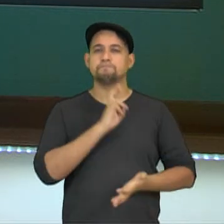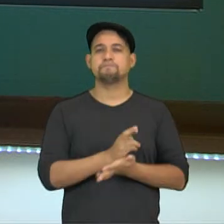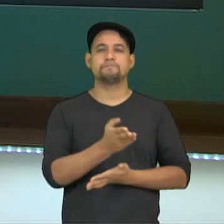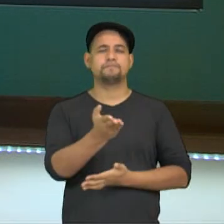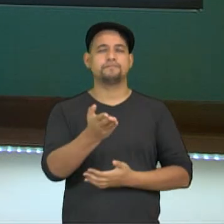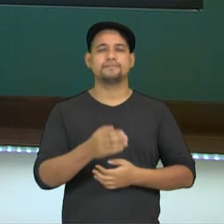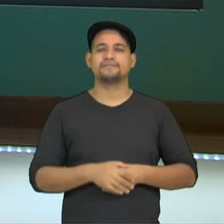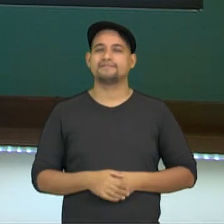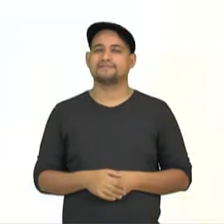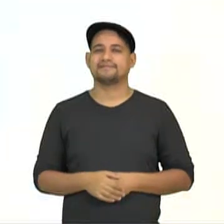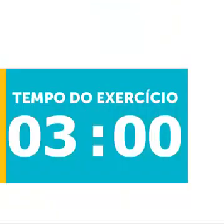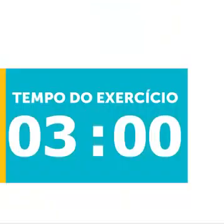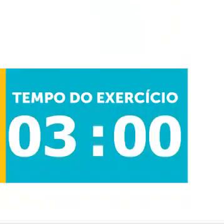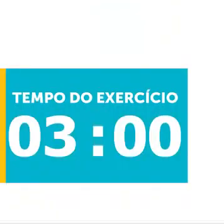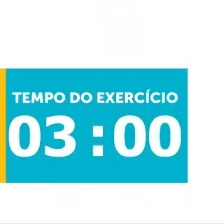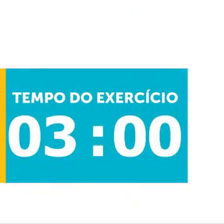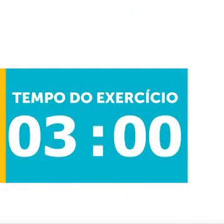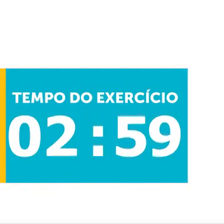resposta para vocês também.